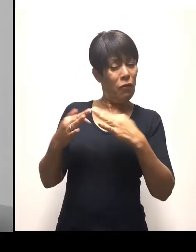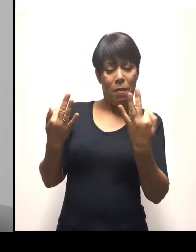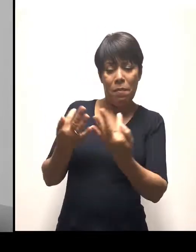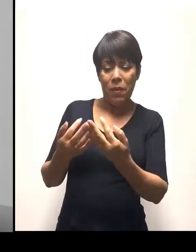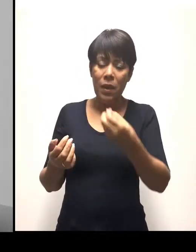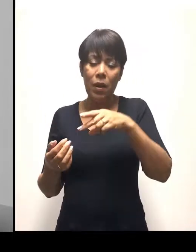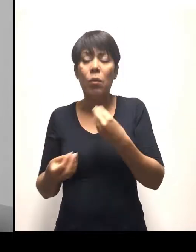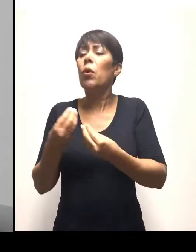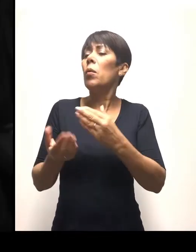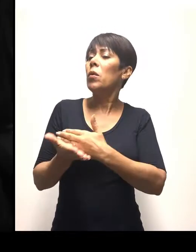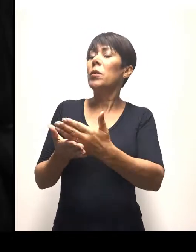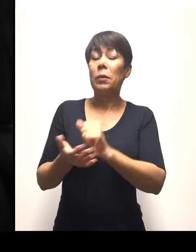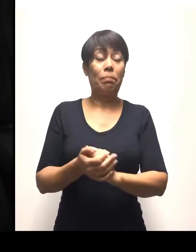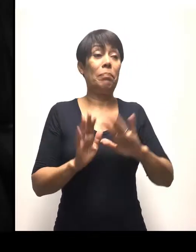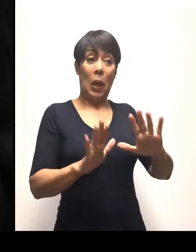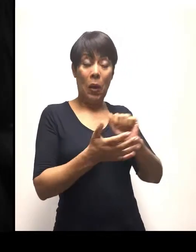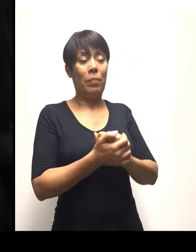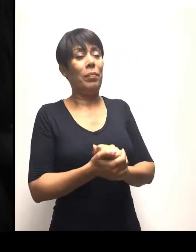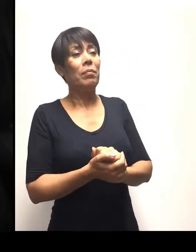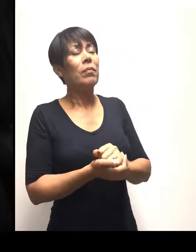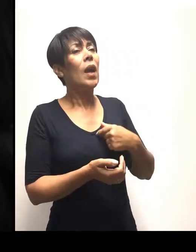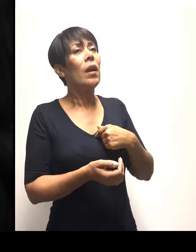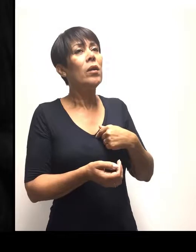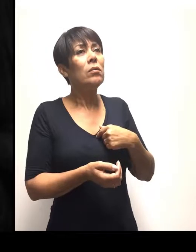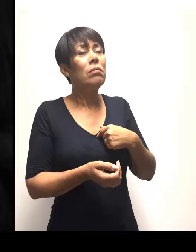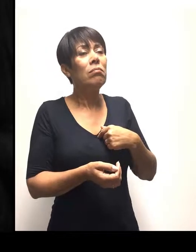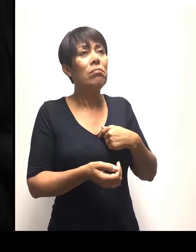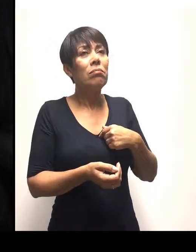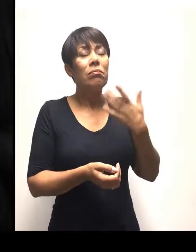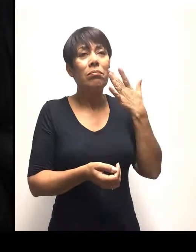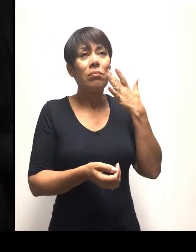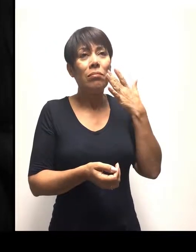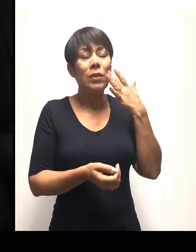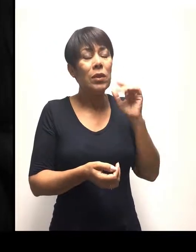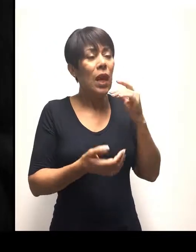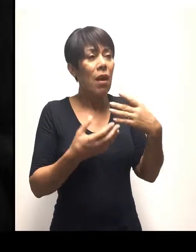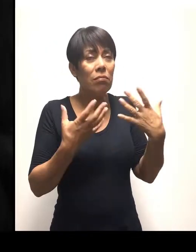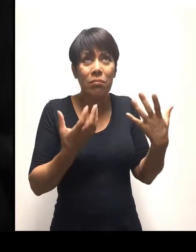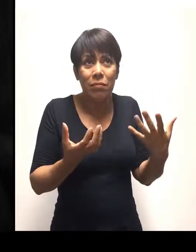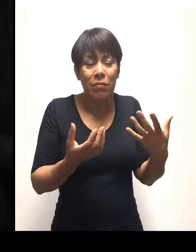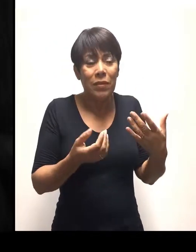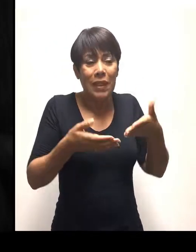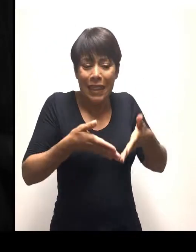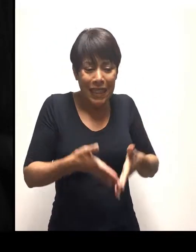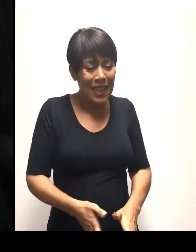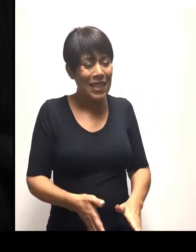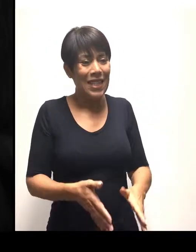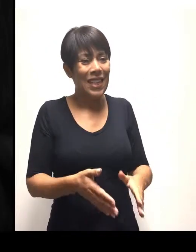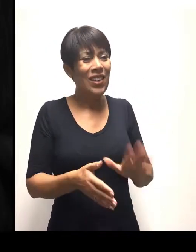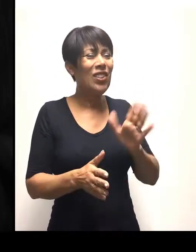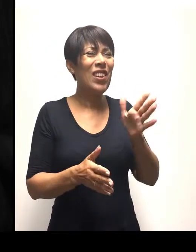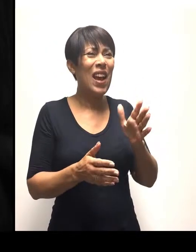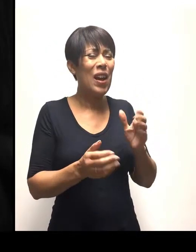pais? Como é que aconteceu isso? Olha, eu tenho dito que eu não nasci cercada de livros, né? Eu nasci cercada de